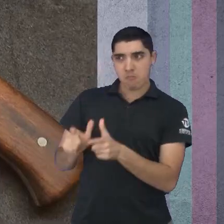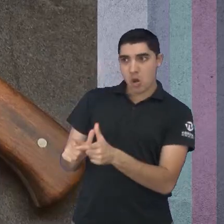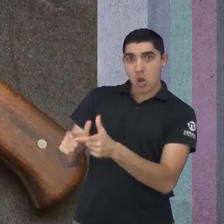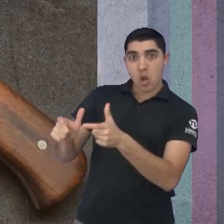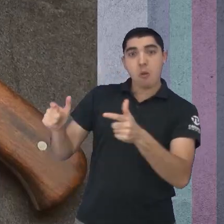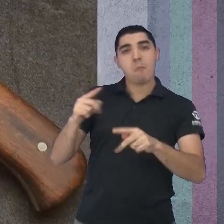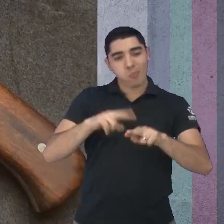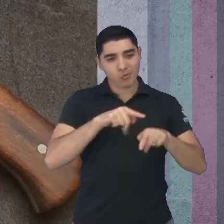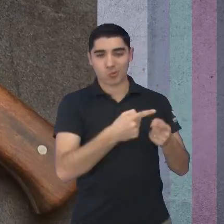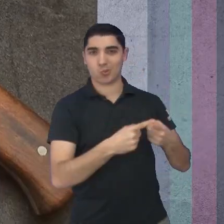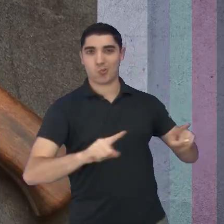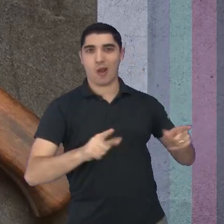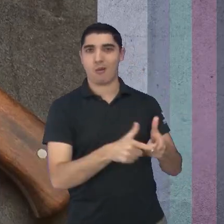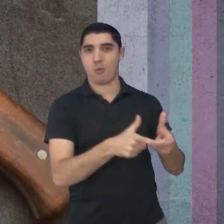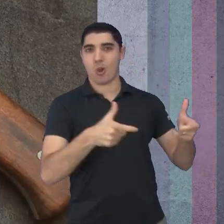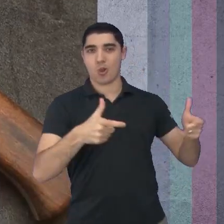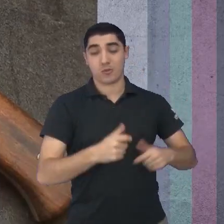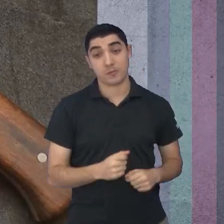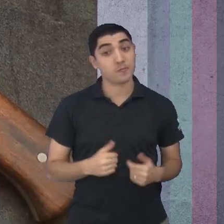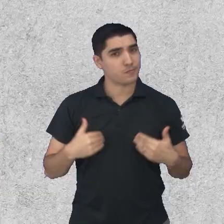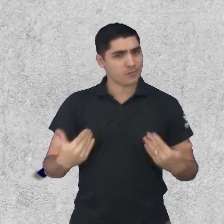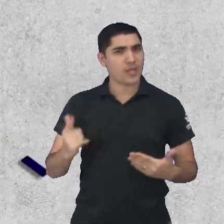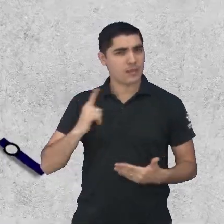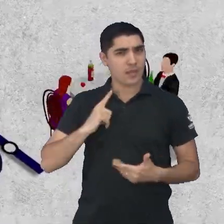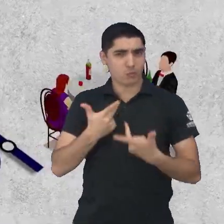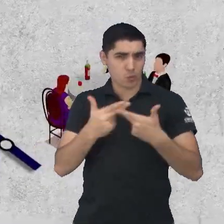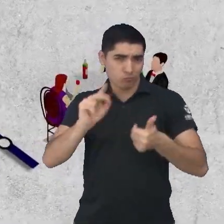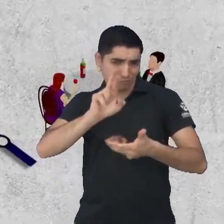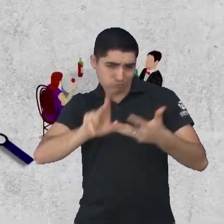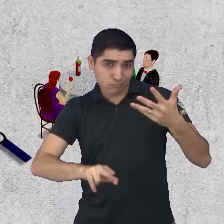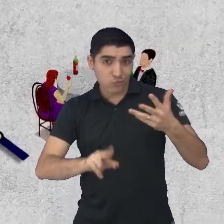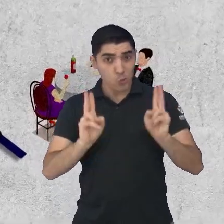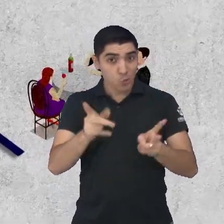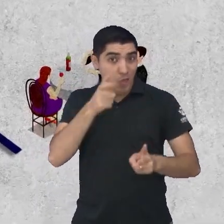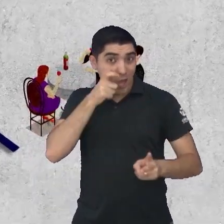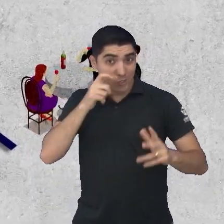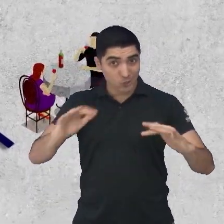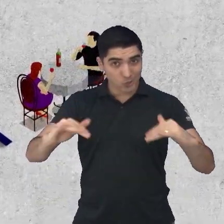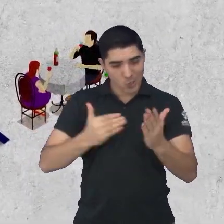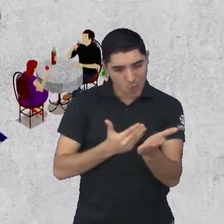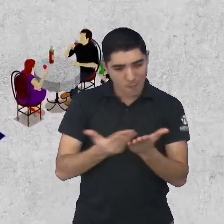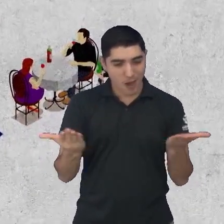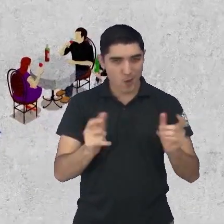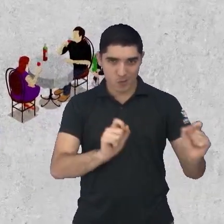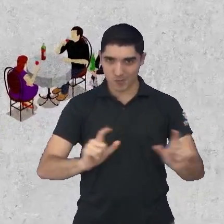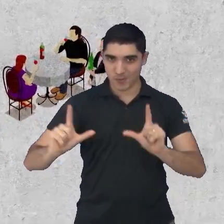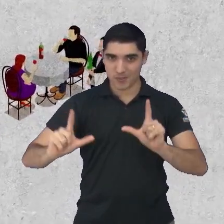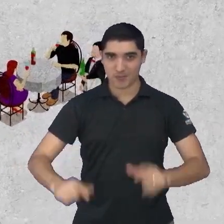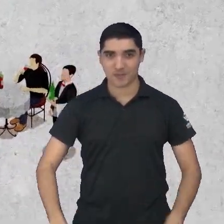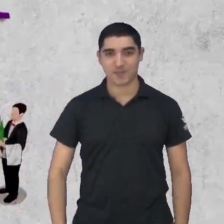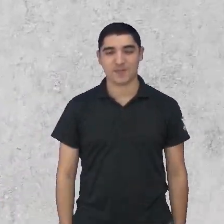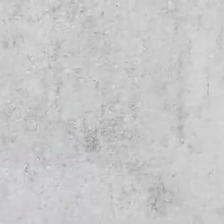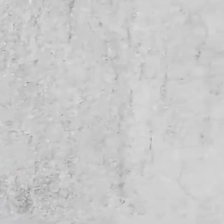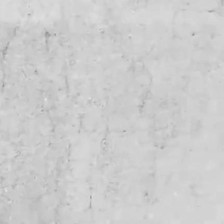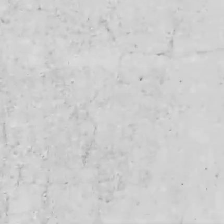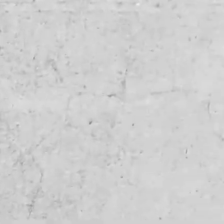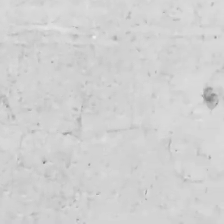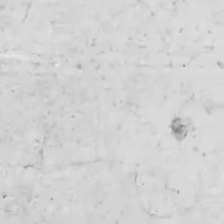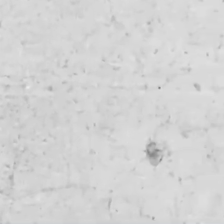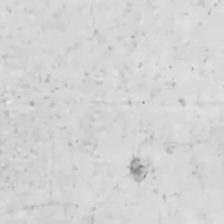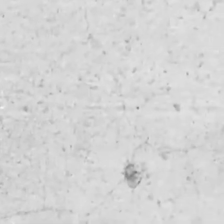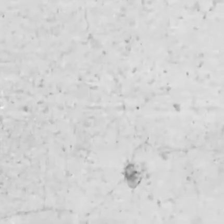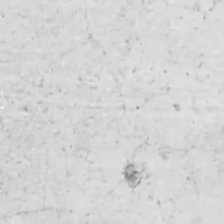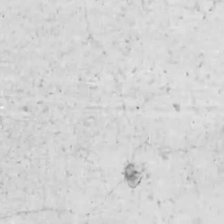de churrasco. E tem muito mais. Fique com a gente, o Estação Mercado está no ar.